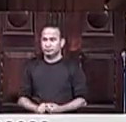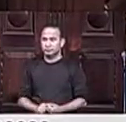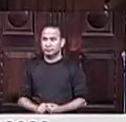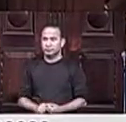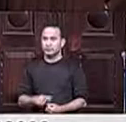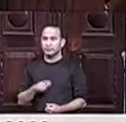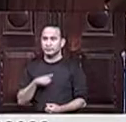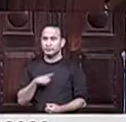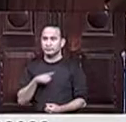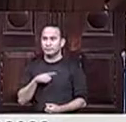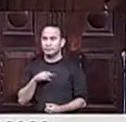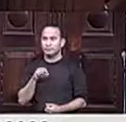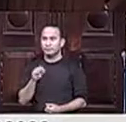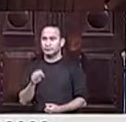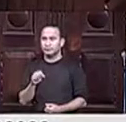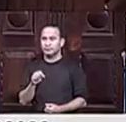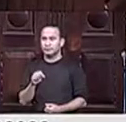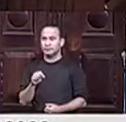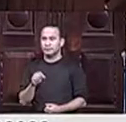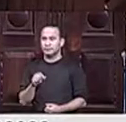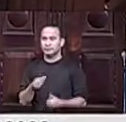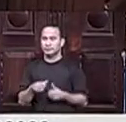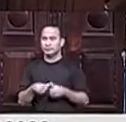está em evidência